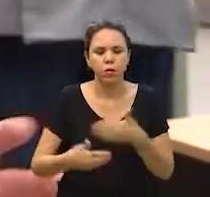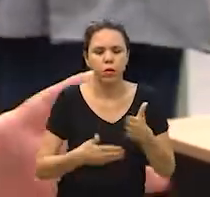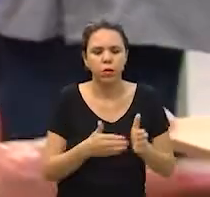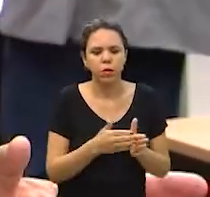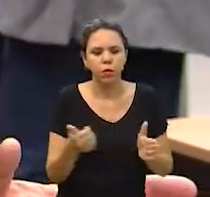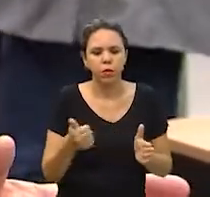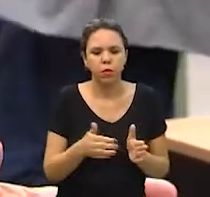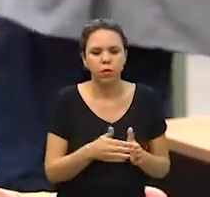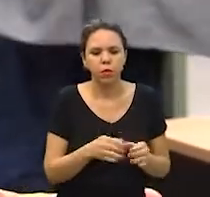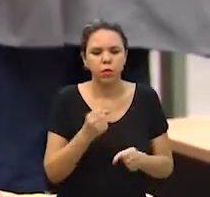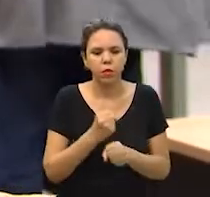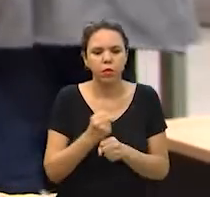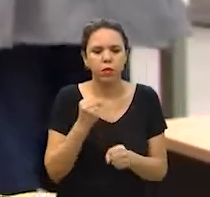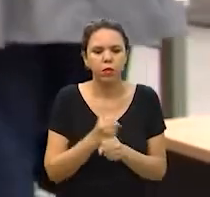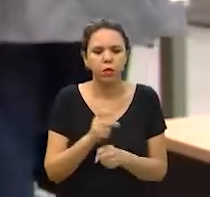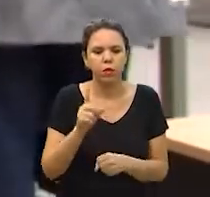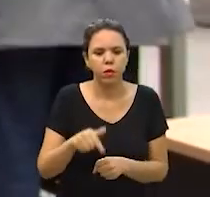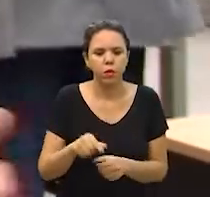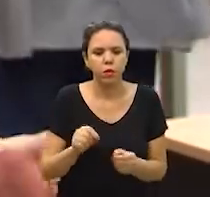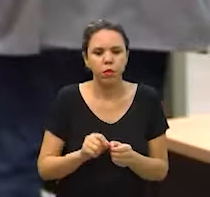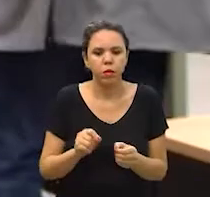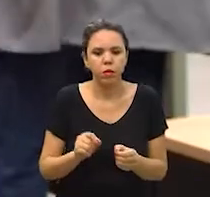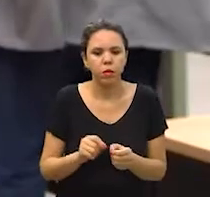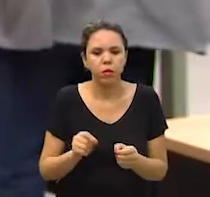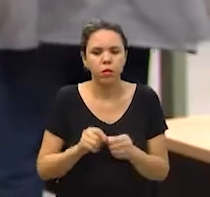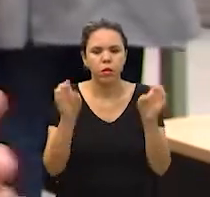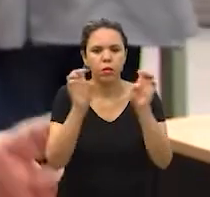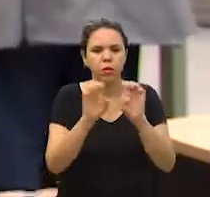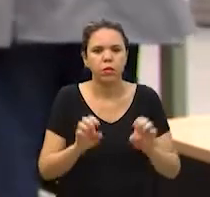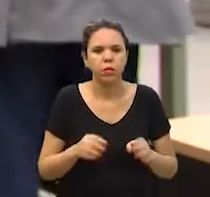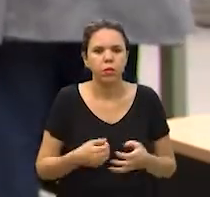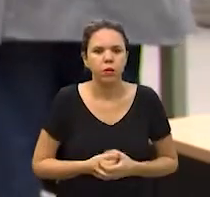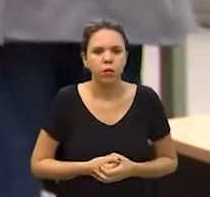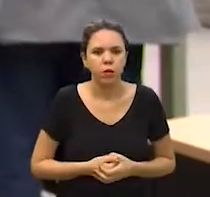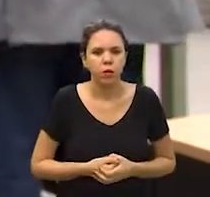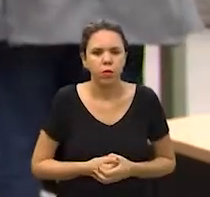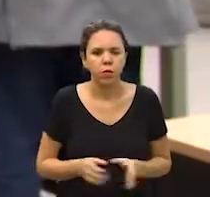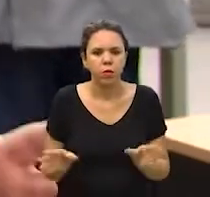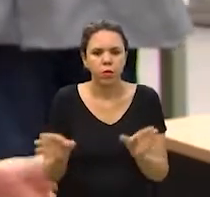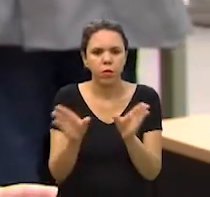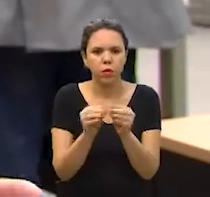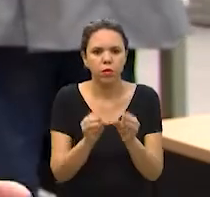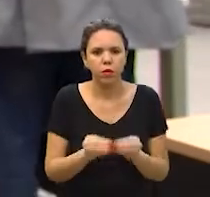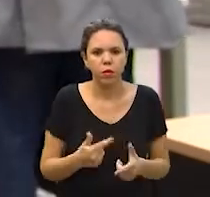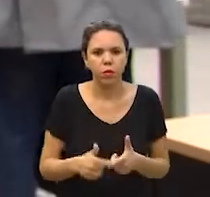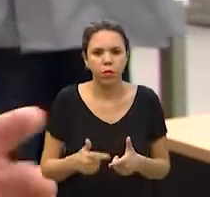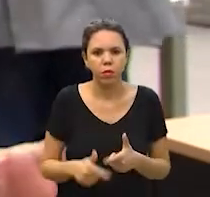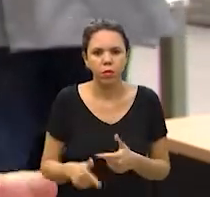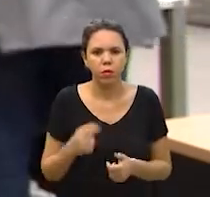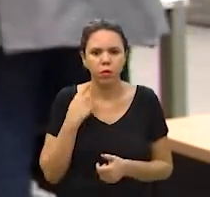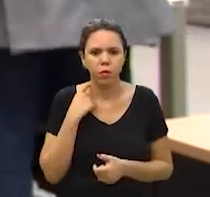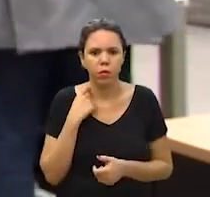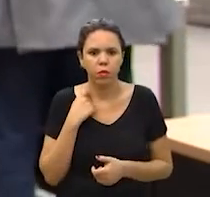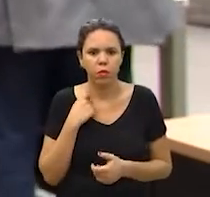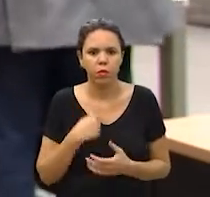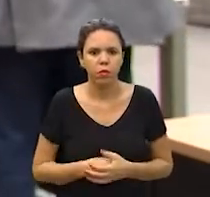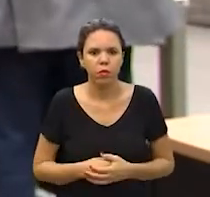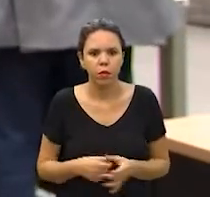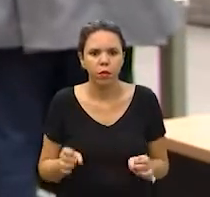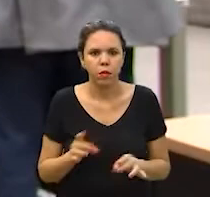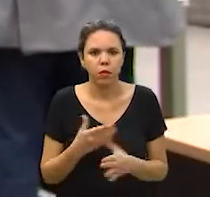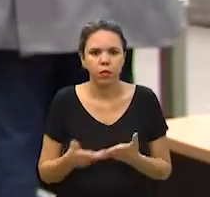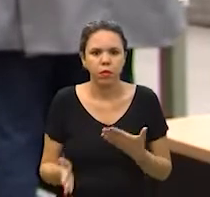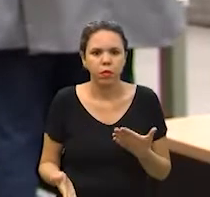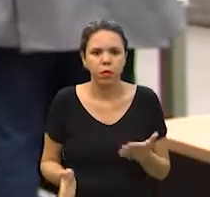esse processo da primeira fase de reforma, que é uma reforma estrutural, para eliminar os problemas estruturais